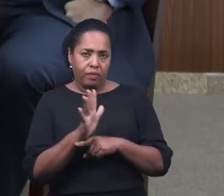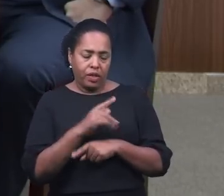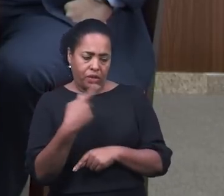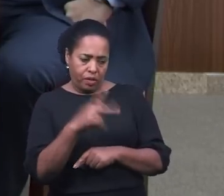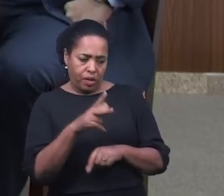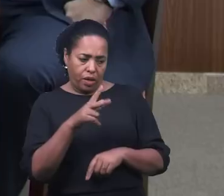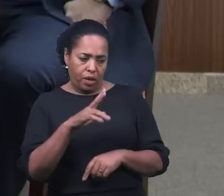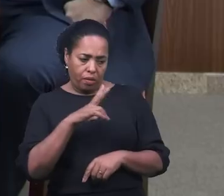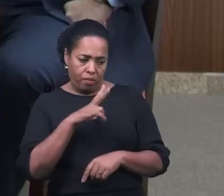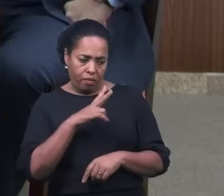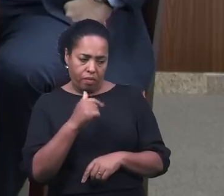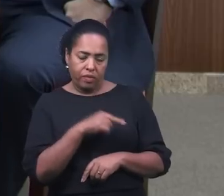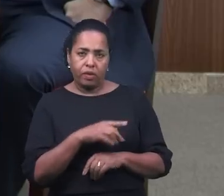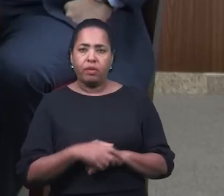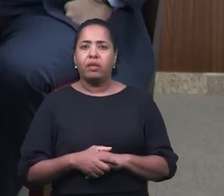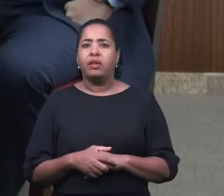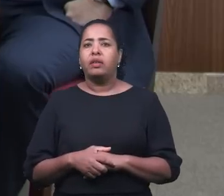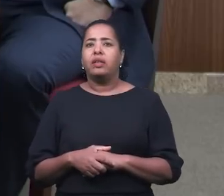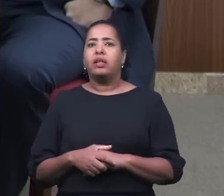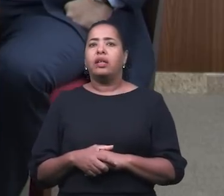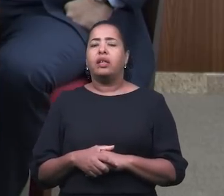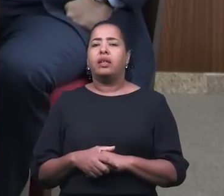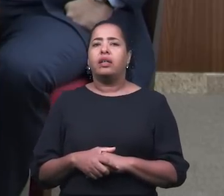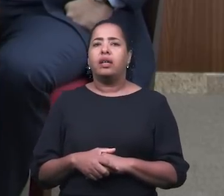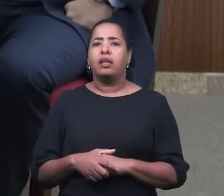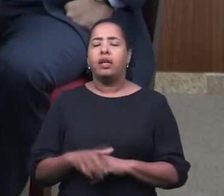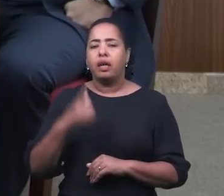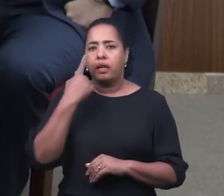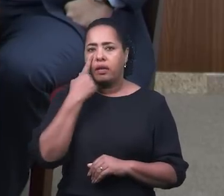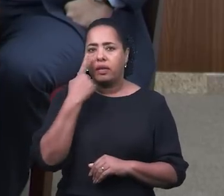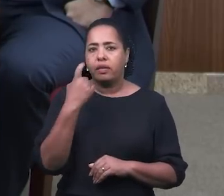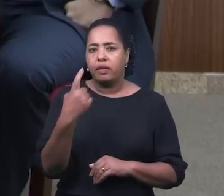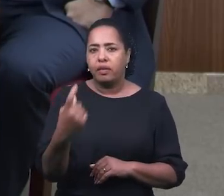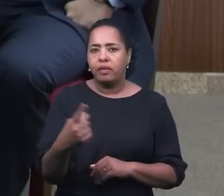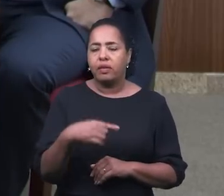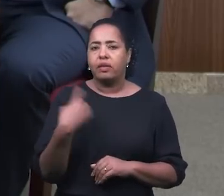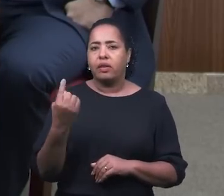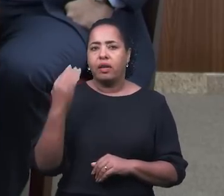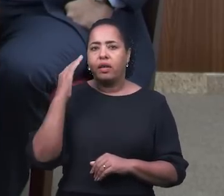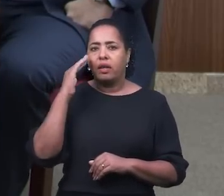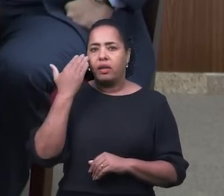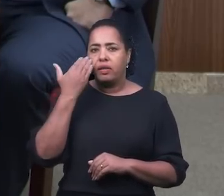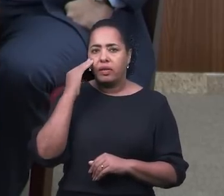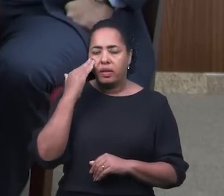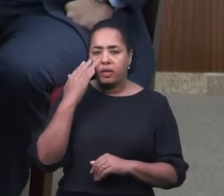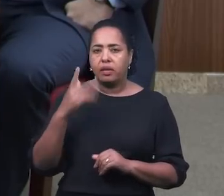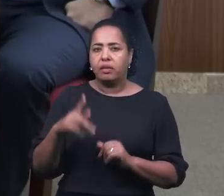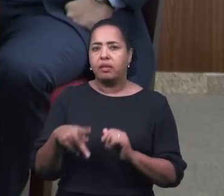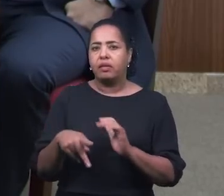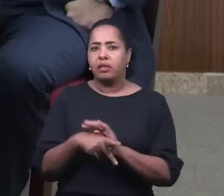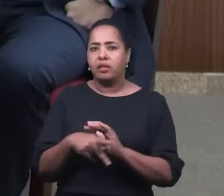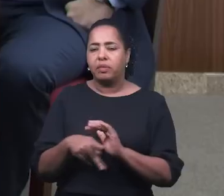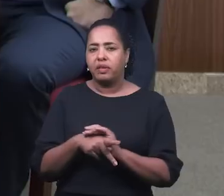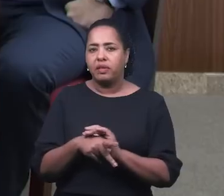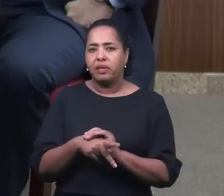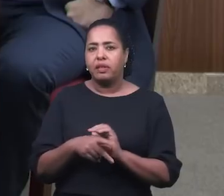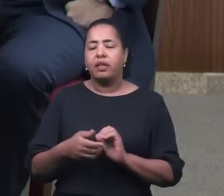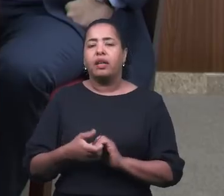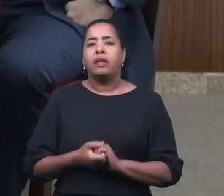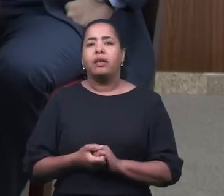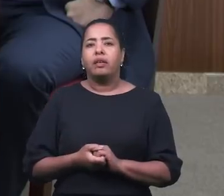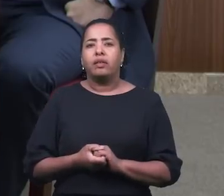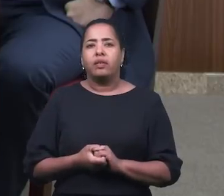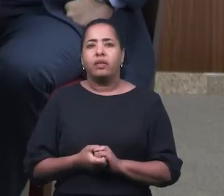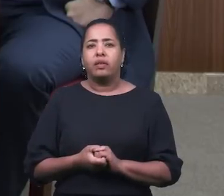vídeos, um comentário seu próprio a respeito desse trabalho? É interessante nós entendermos, com todas essas respostas que já foram